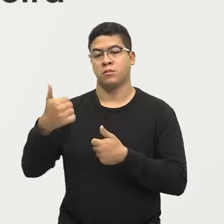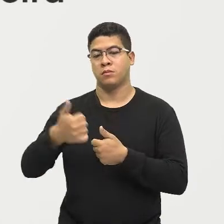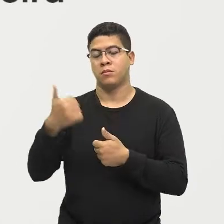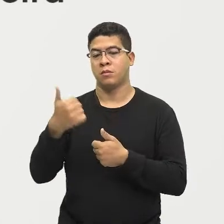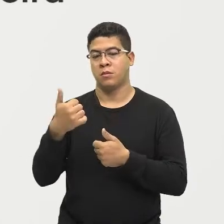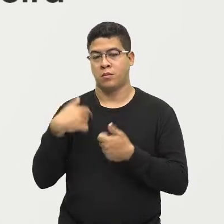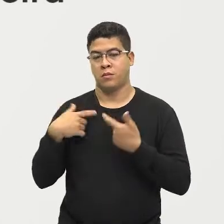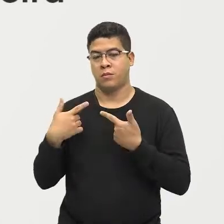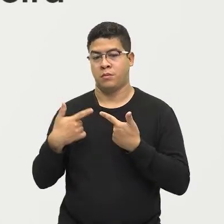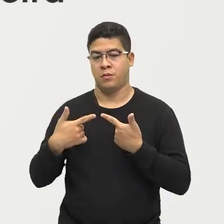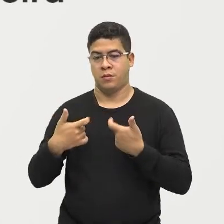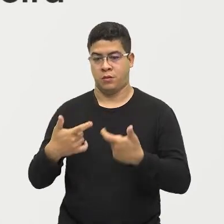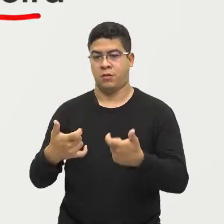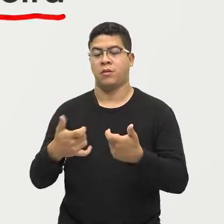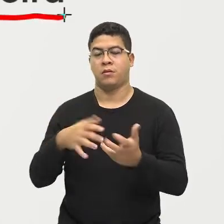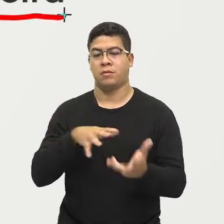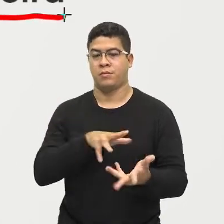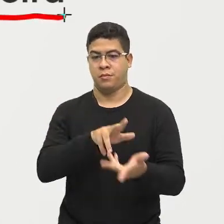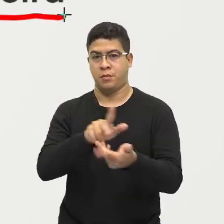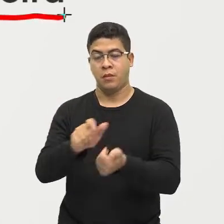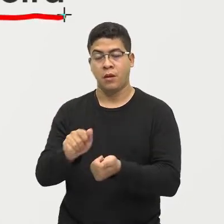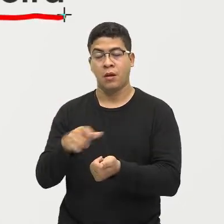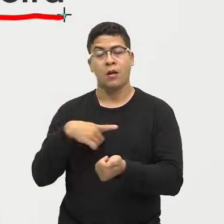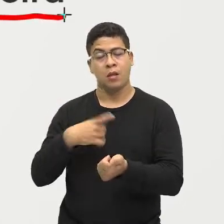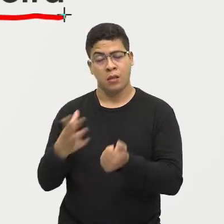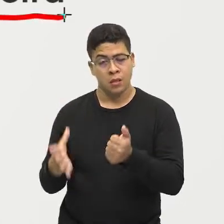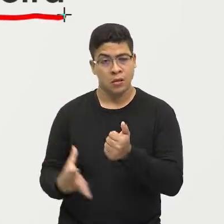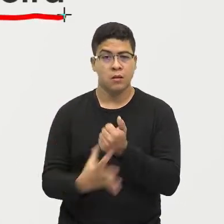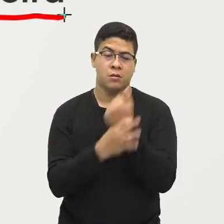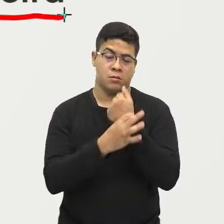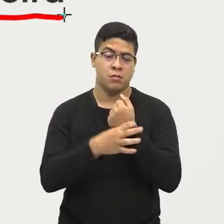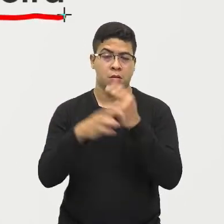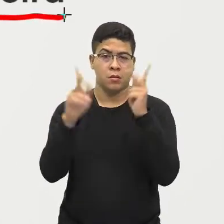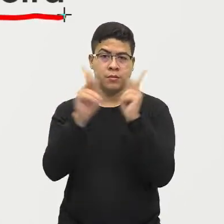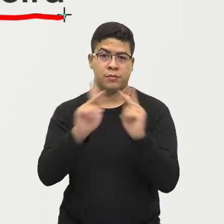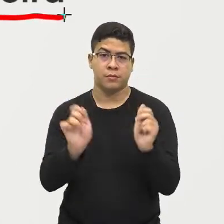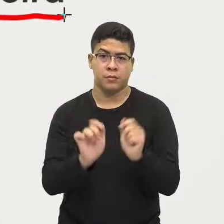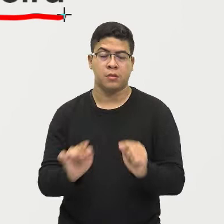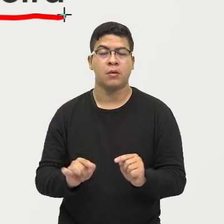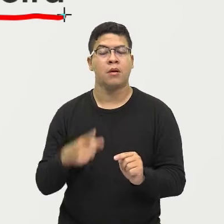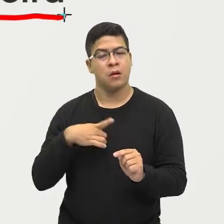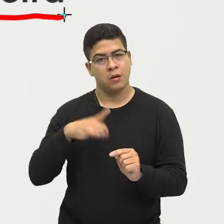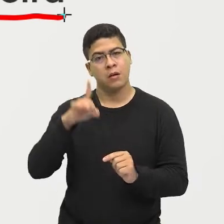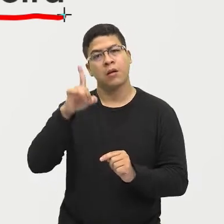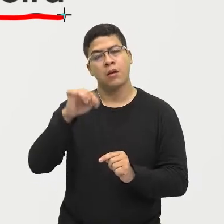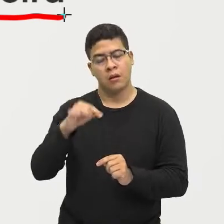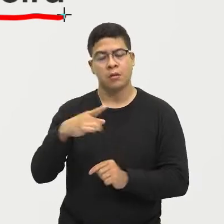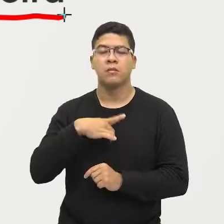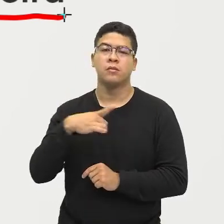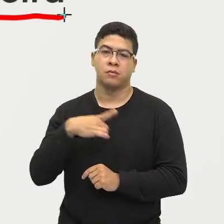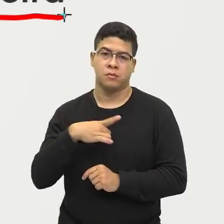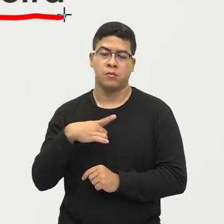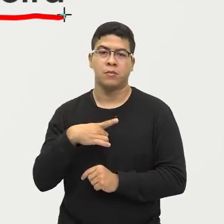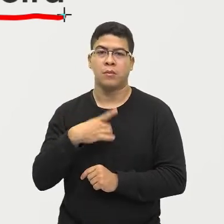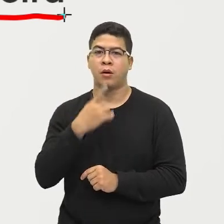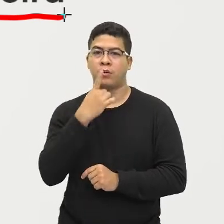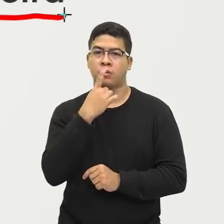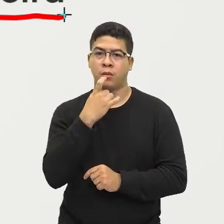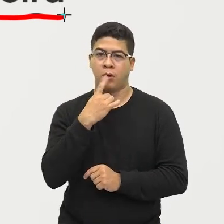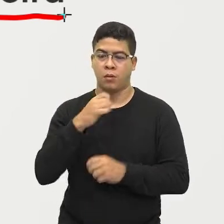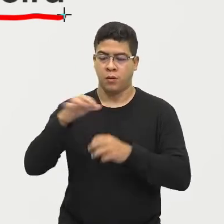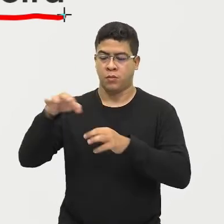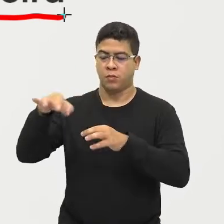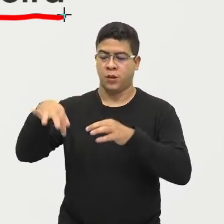Primeira Guerra Mundial. E ele defendia a paz. Então, nesse livro, Há uma Gota de Sangue em Cada Poema, ele faz